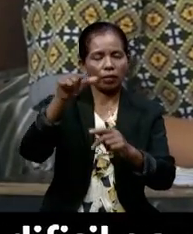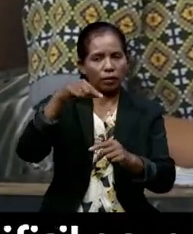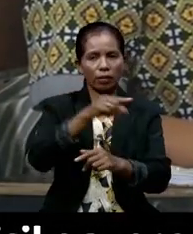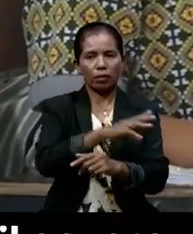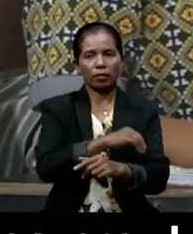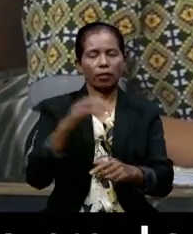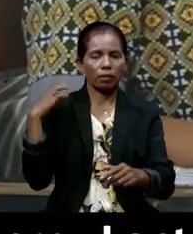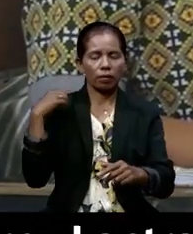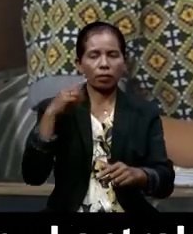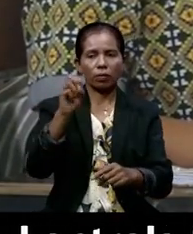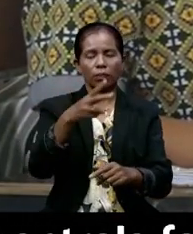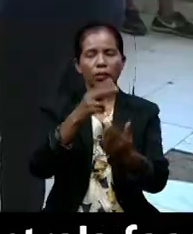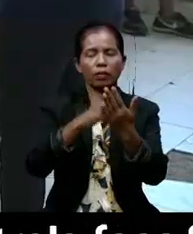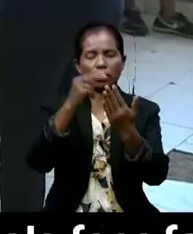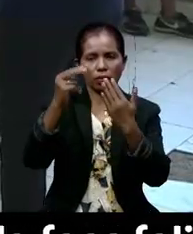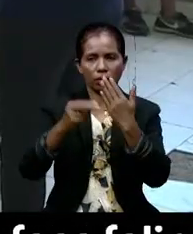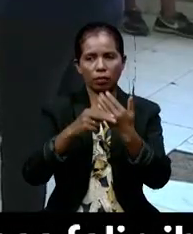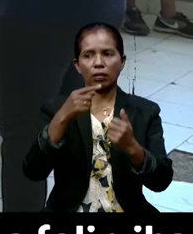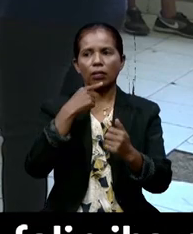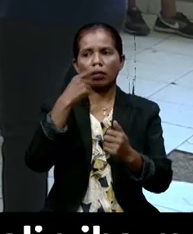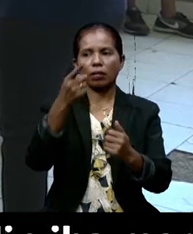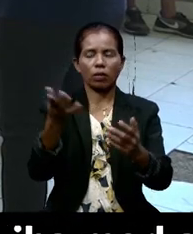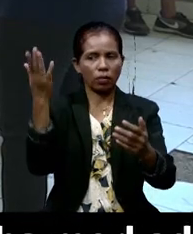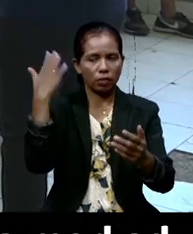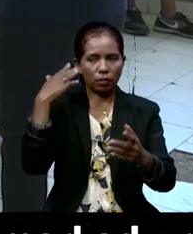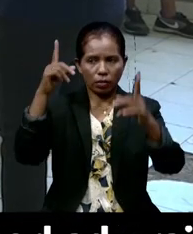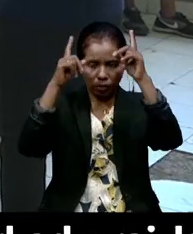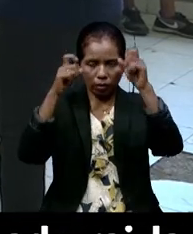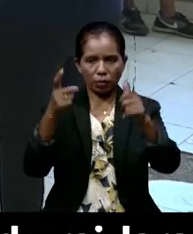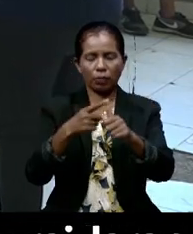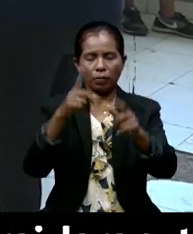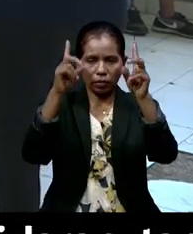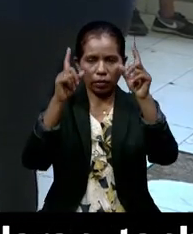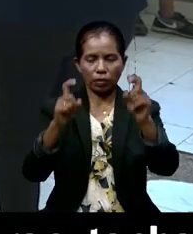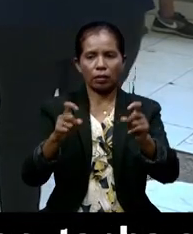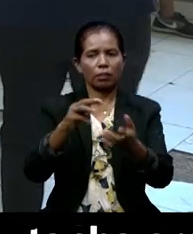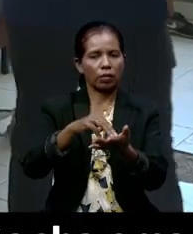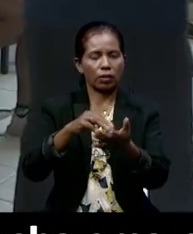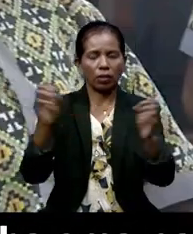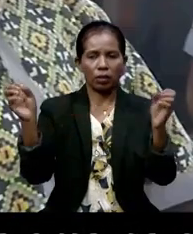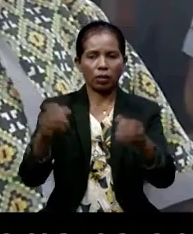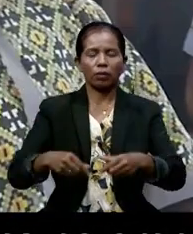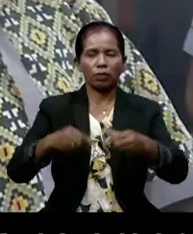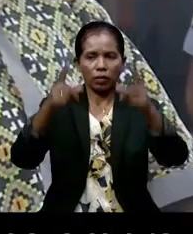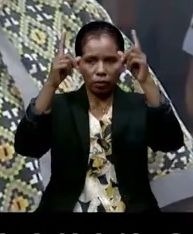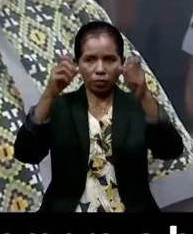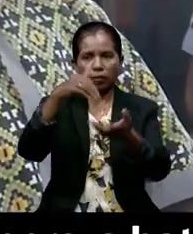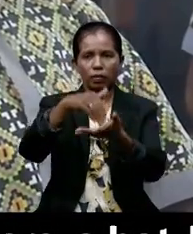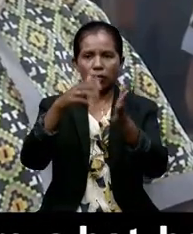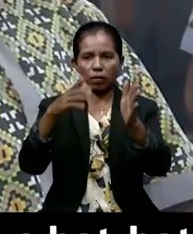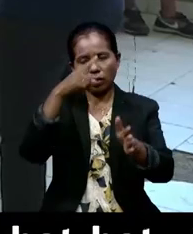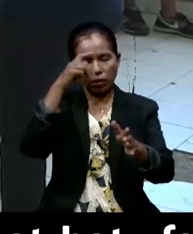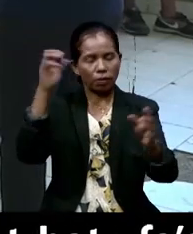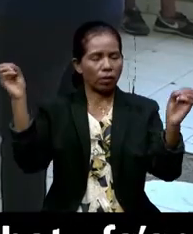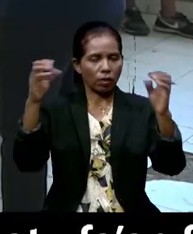Geral, 12 de novembro, canisse isso elo, atetem, antes de ir ao exame primeiro trimestre, matéria balão, la consegue for exame para estudante, também lá